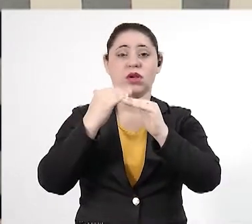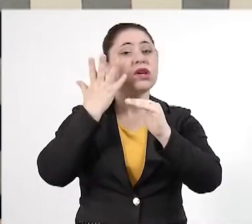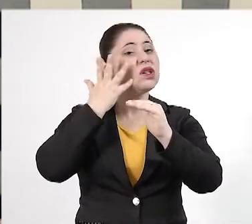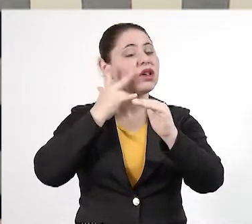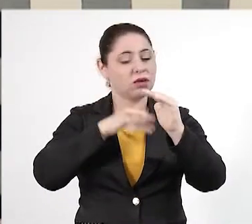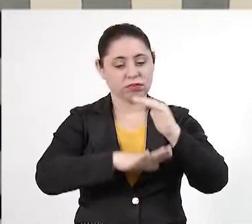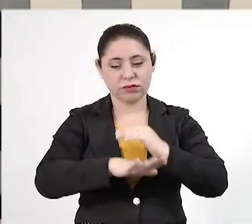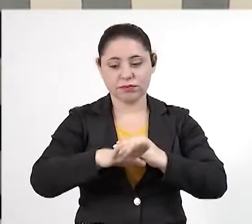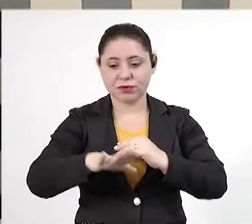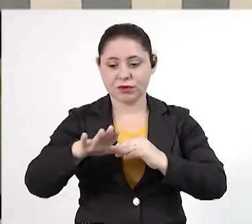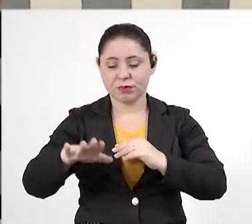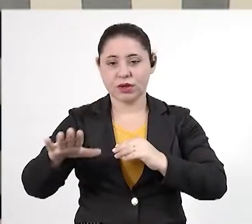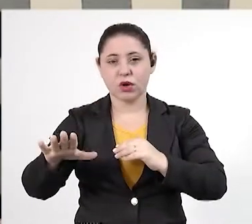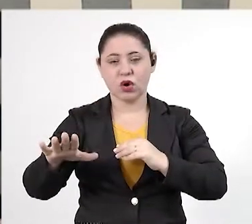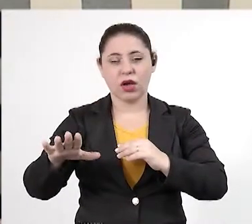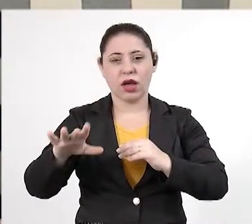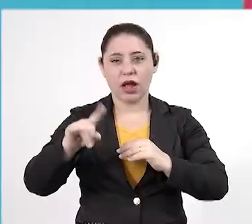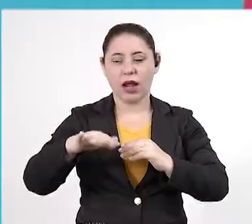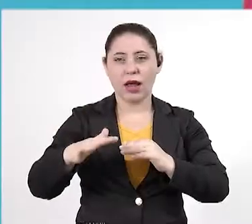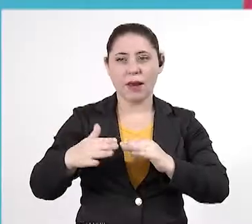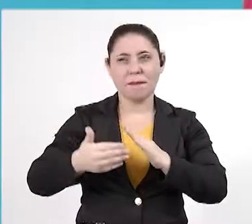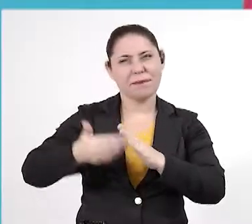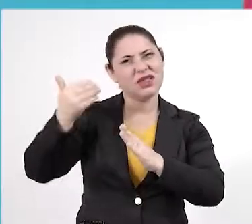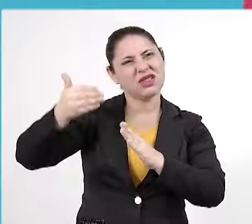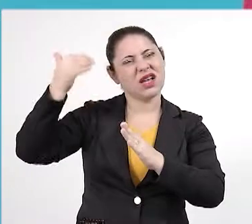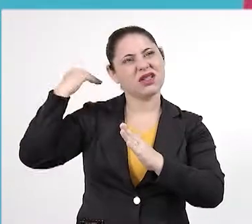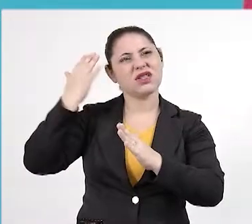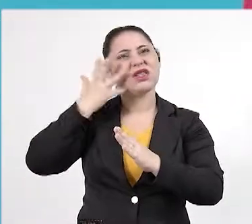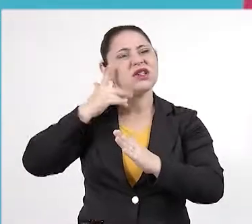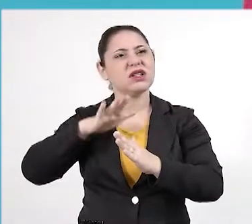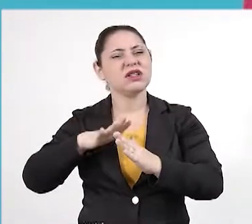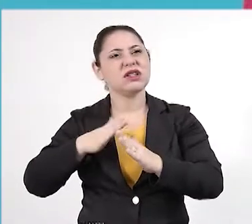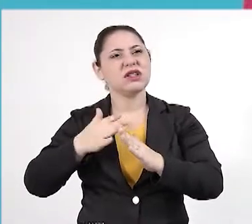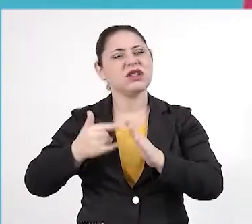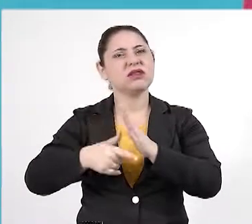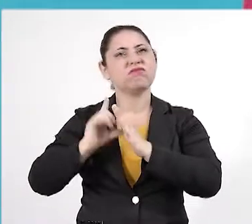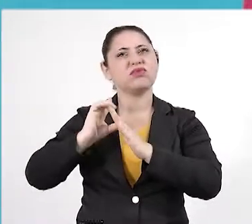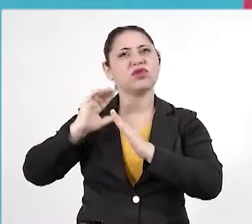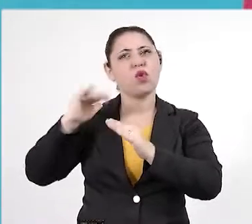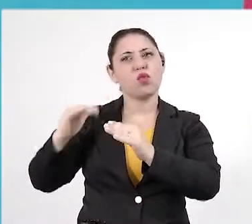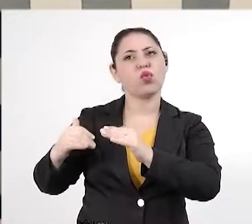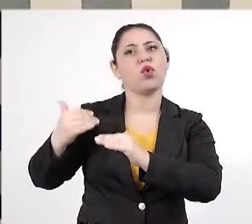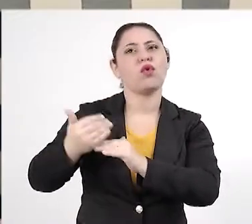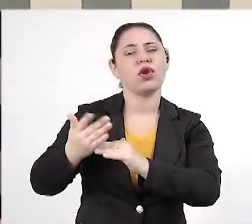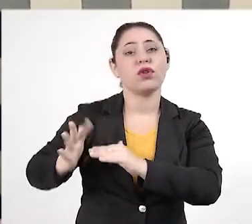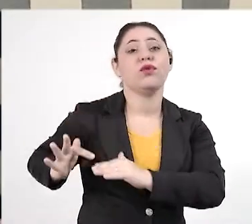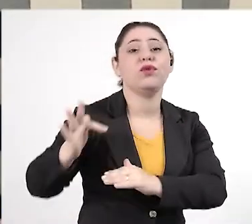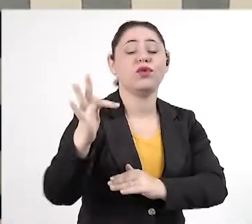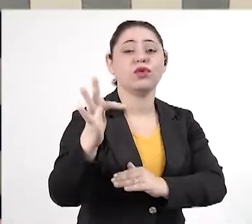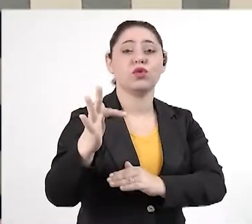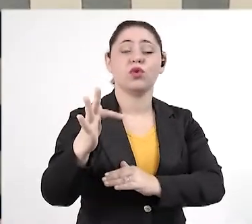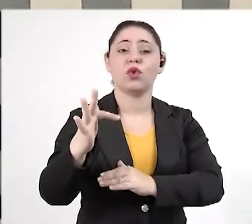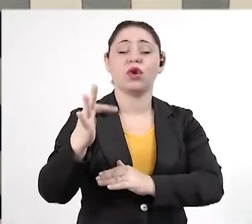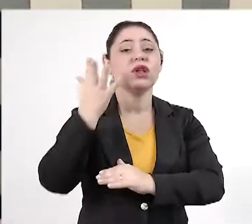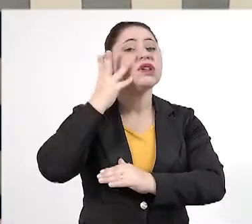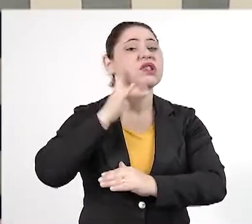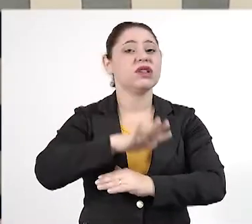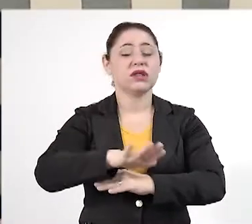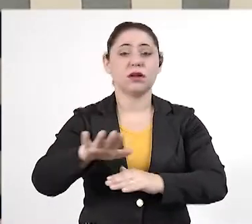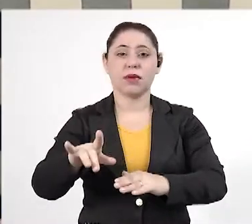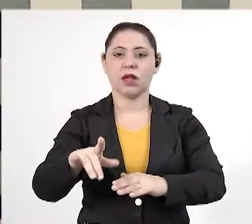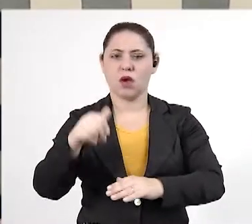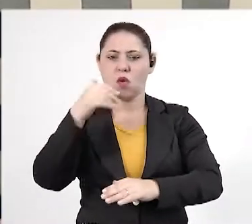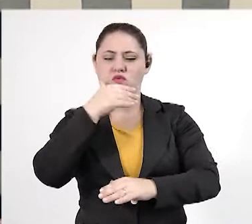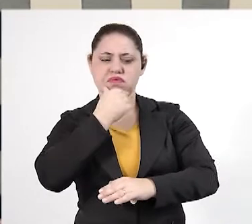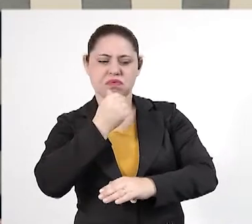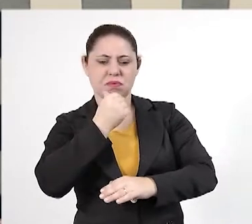E as crianças, né? A gente está falando da geração mais antiga, depois da nossa geração e das gerações futuras, os meninos